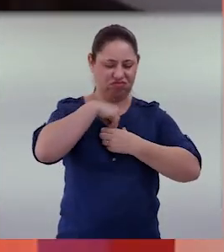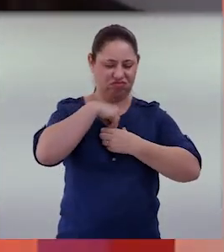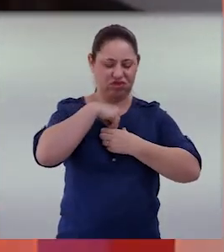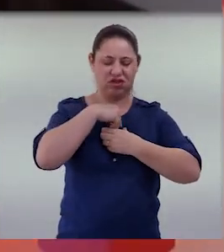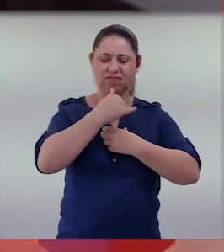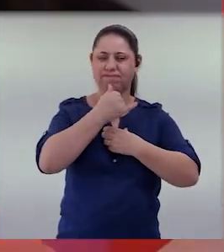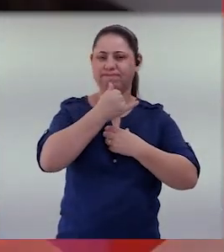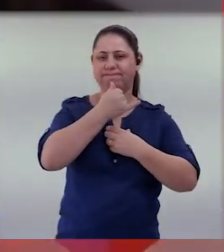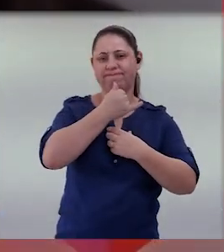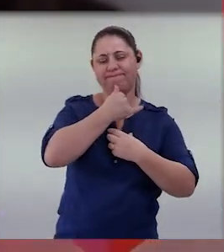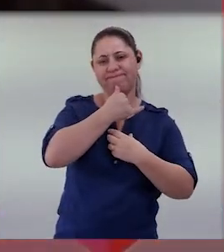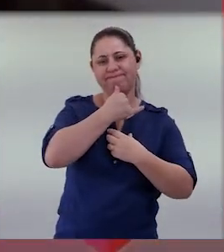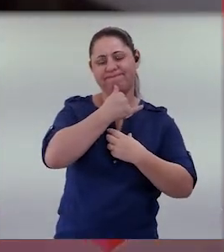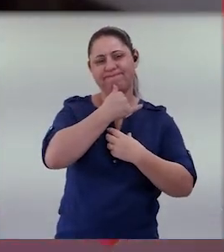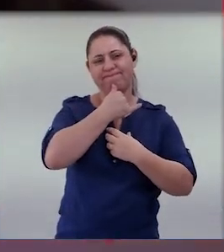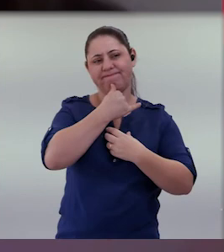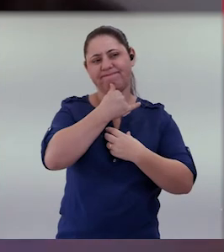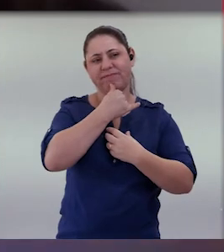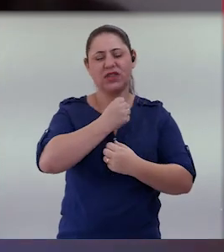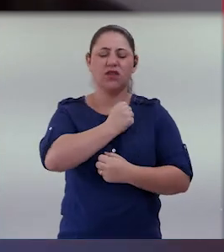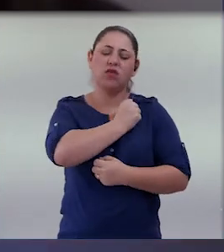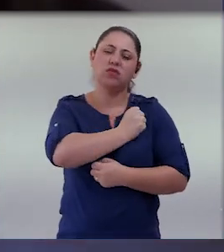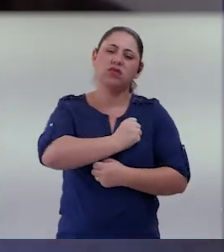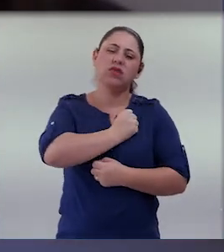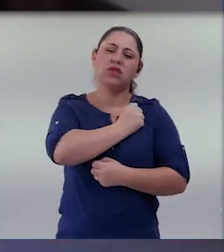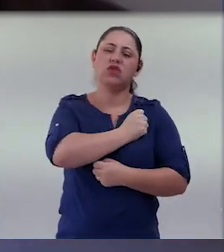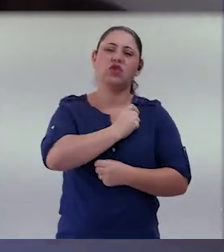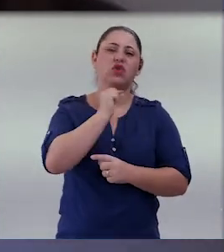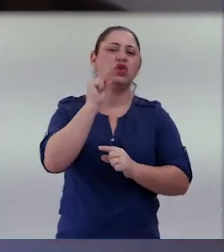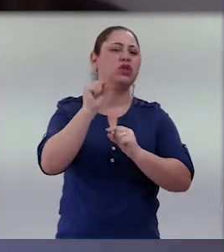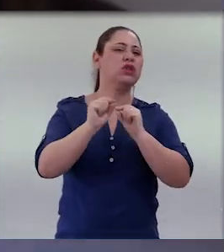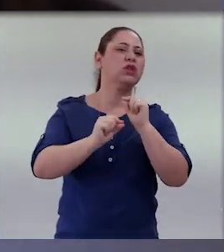esse vazio que fica ali,